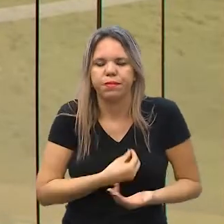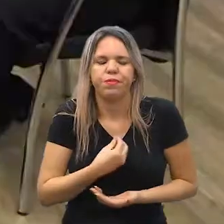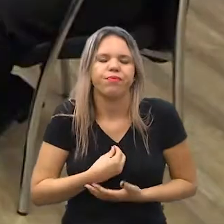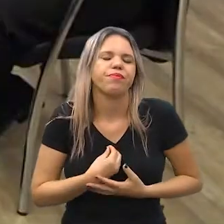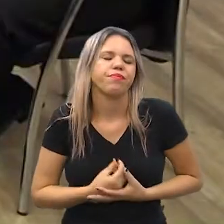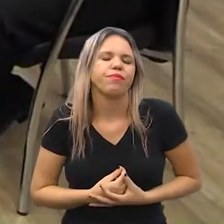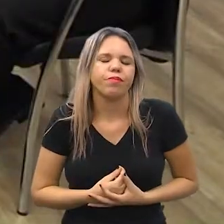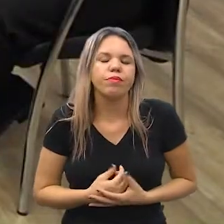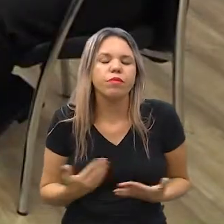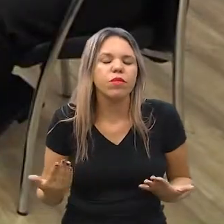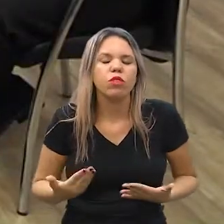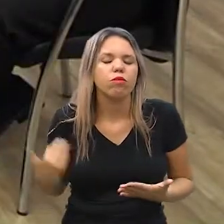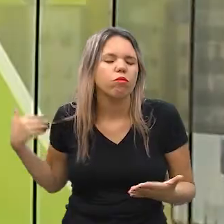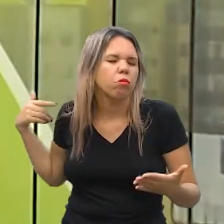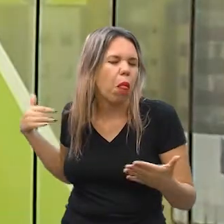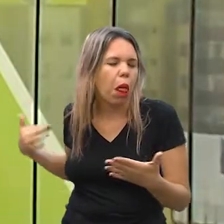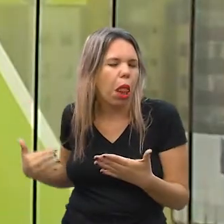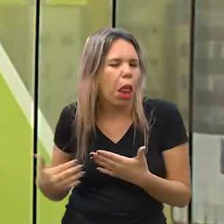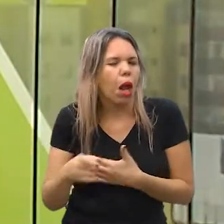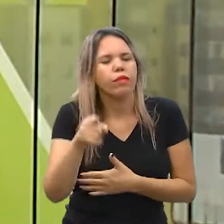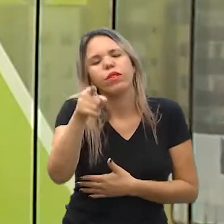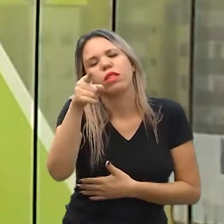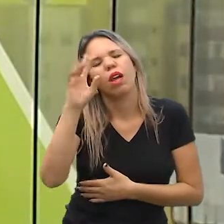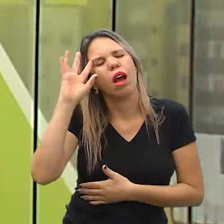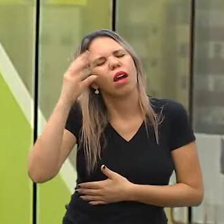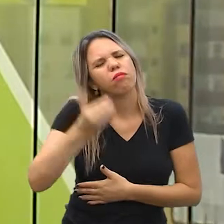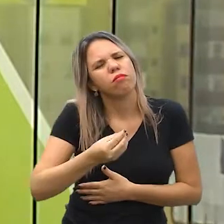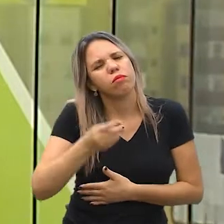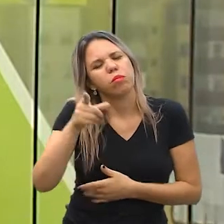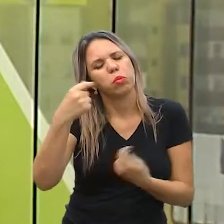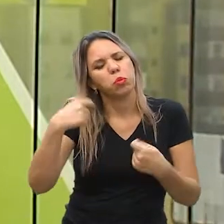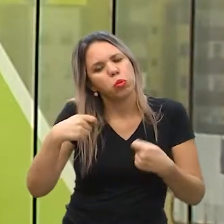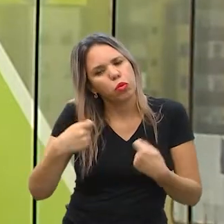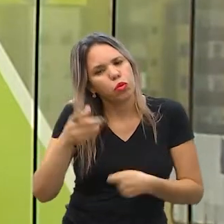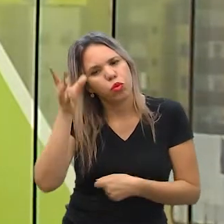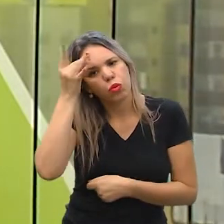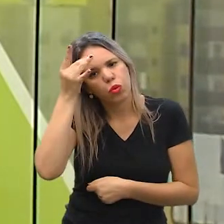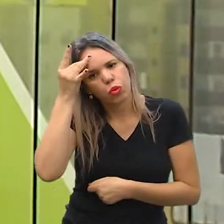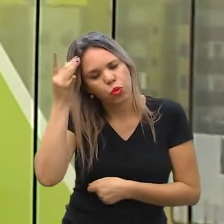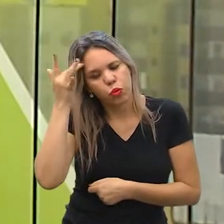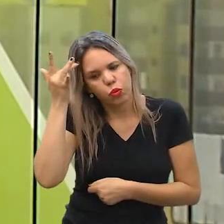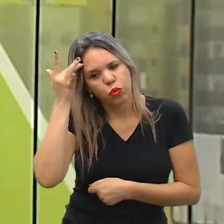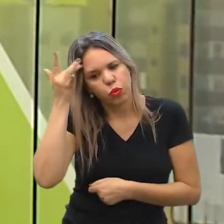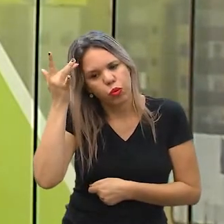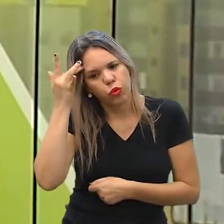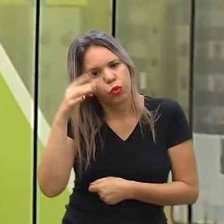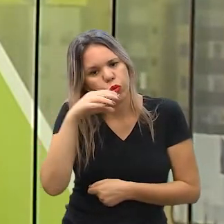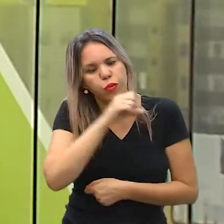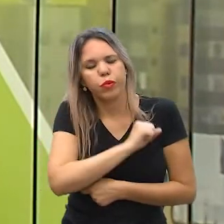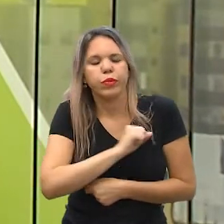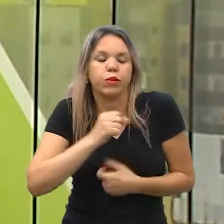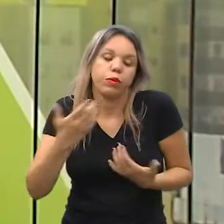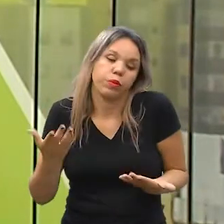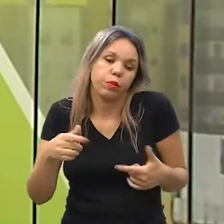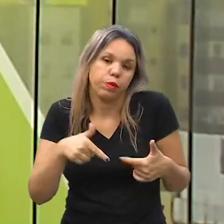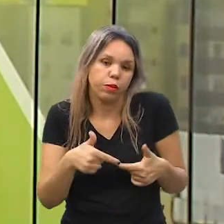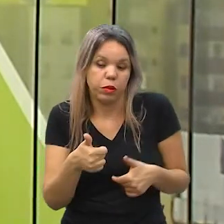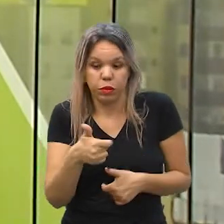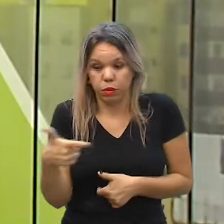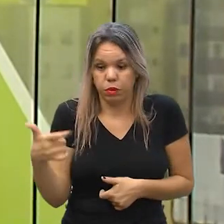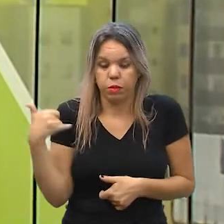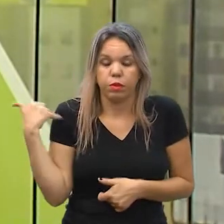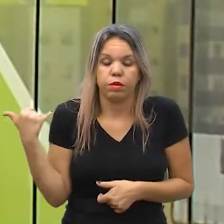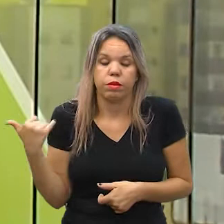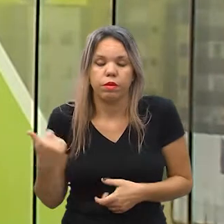vida. Hoje, depois de tanto tempo, você entende que você precisou adquirir uma maturidade muito rápido? Porque trabalhar